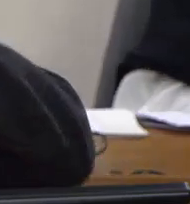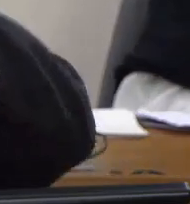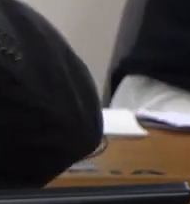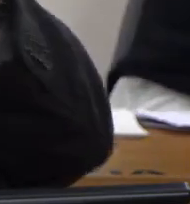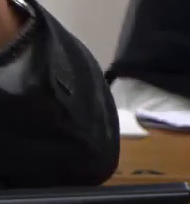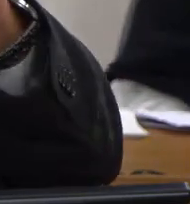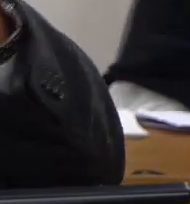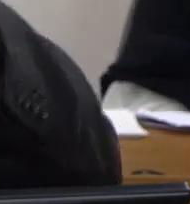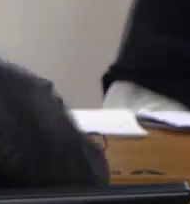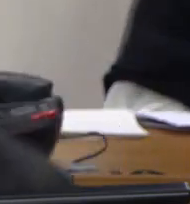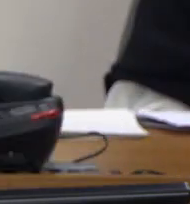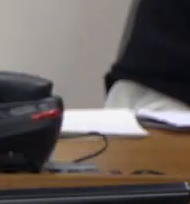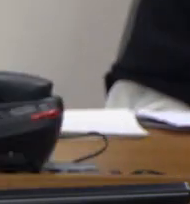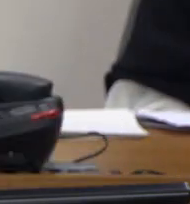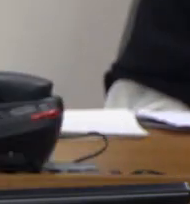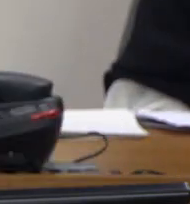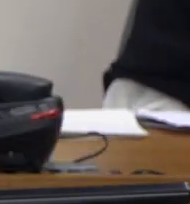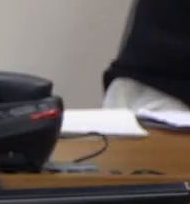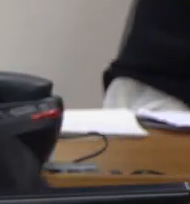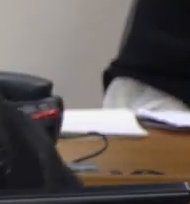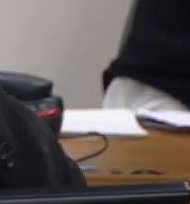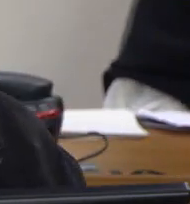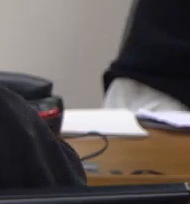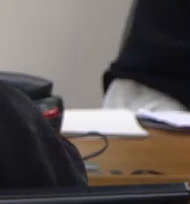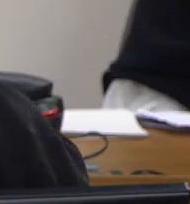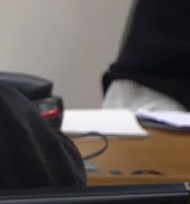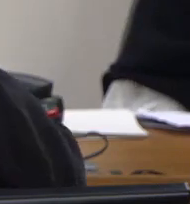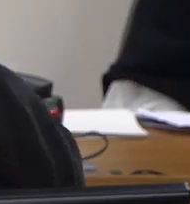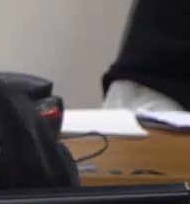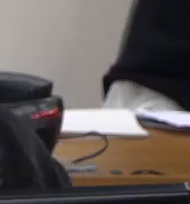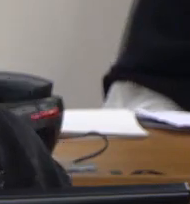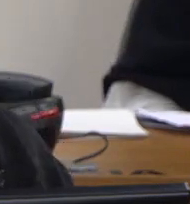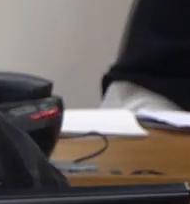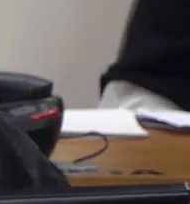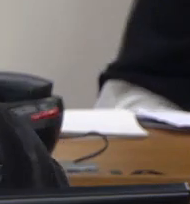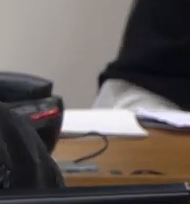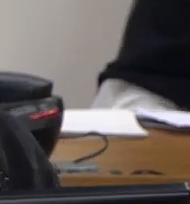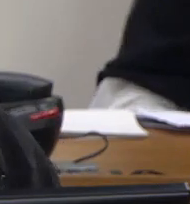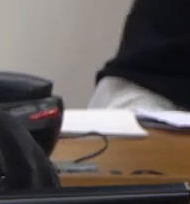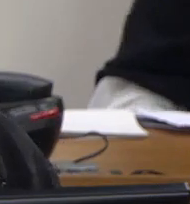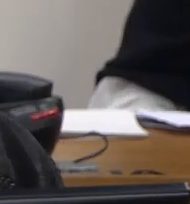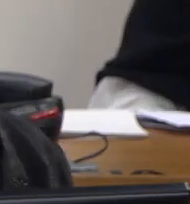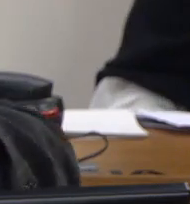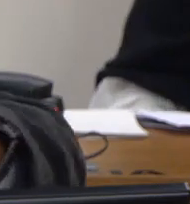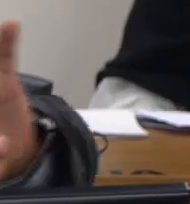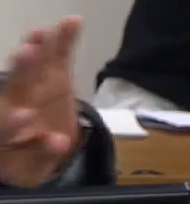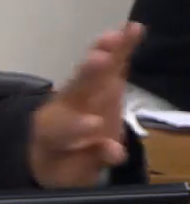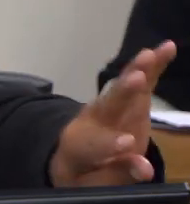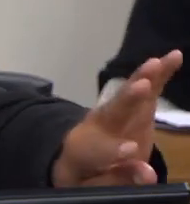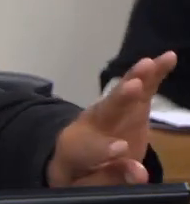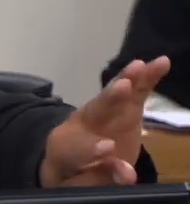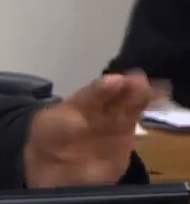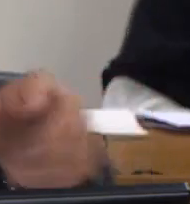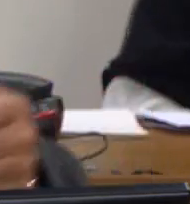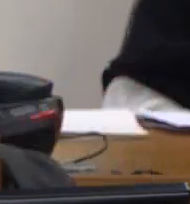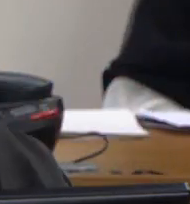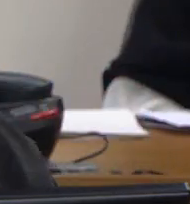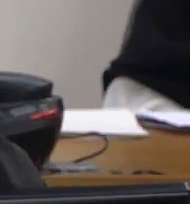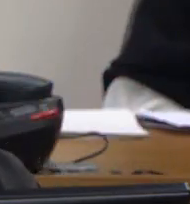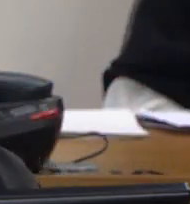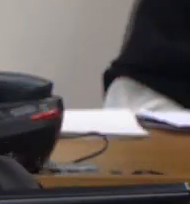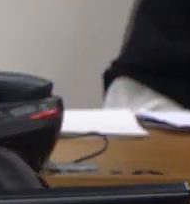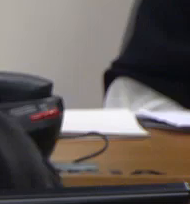com a Previdência Nacional através do nosso Ministério no sentido de organizar as políticas públicas foram desmarteladas